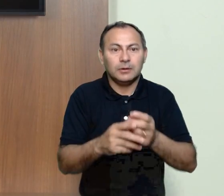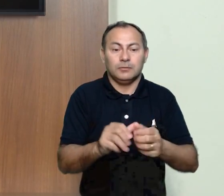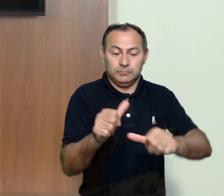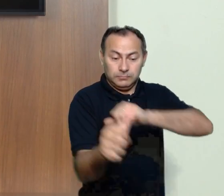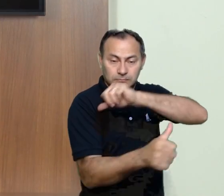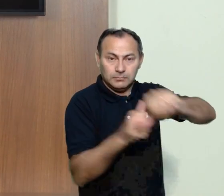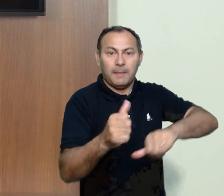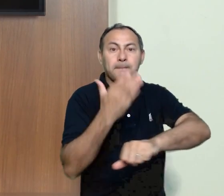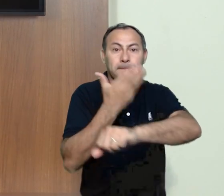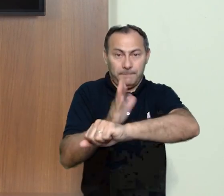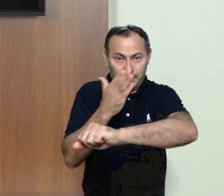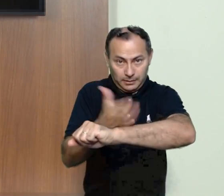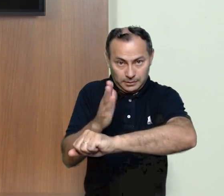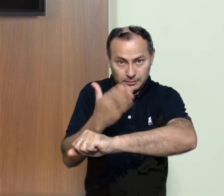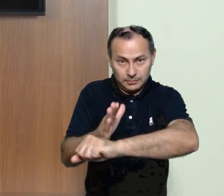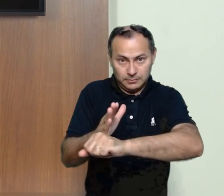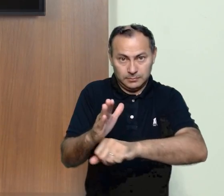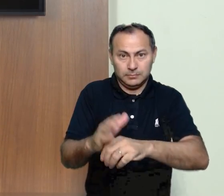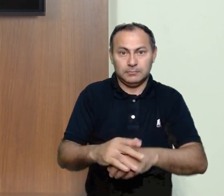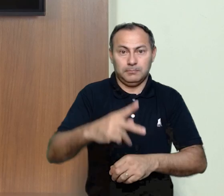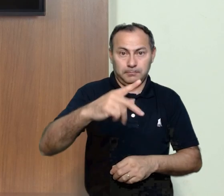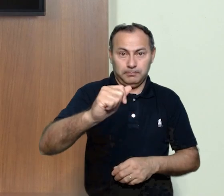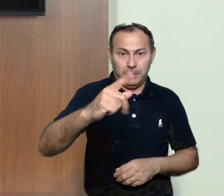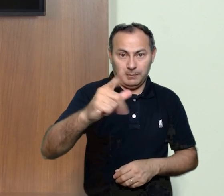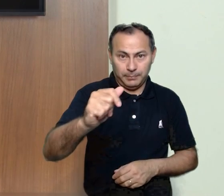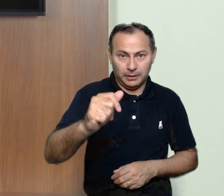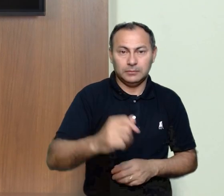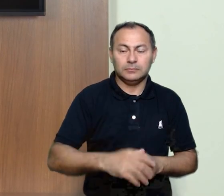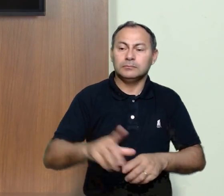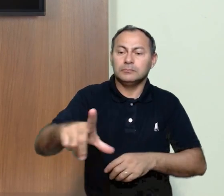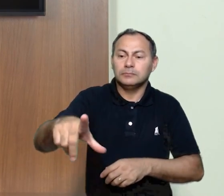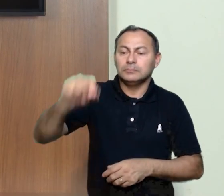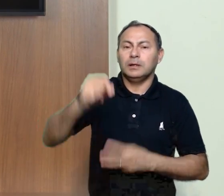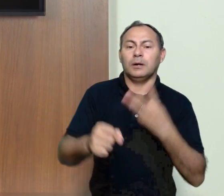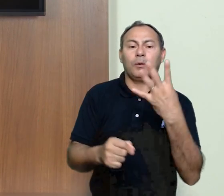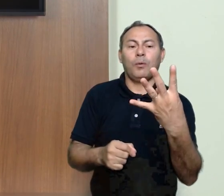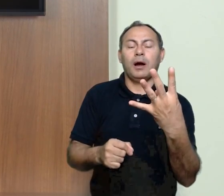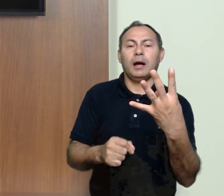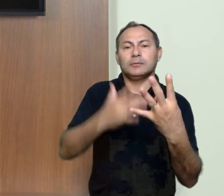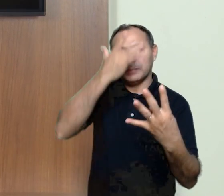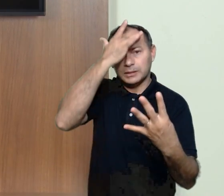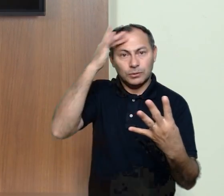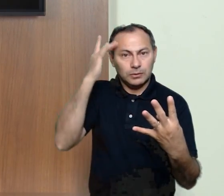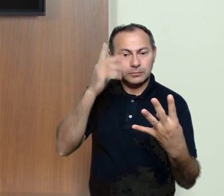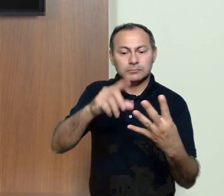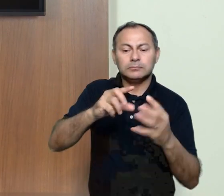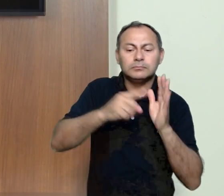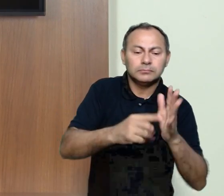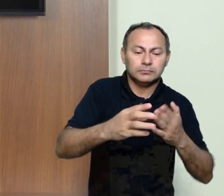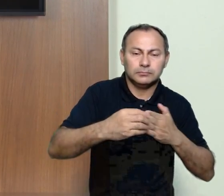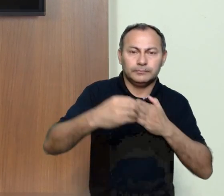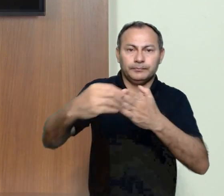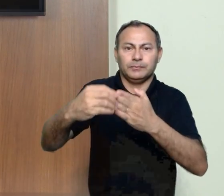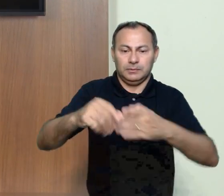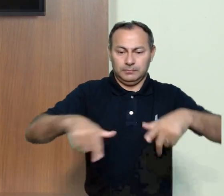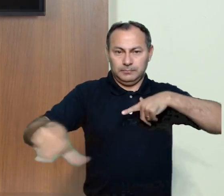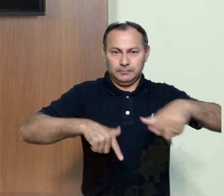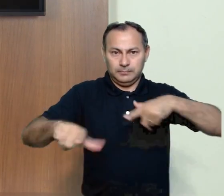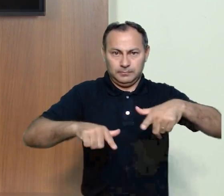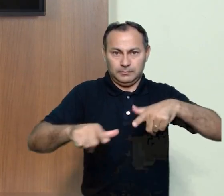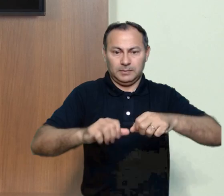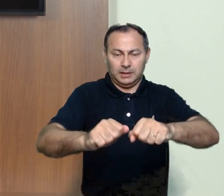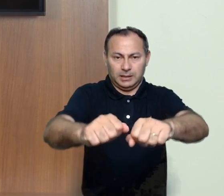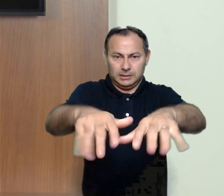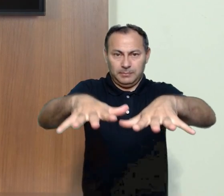a mudança prática, o Papa nomeou 4 moderadores para dirigir o trabalho